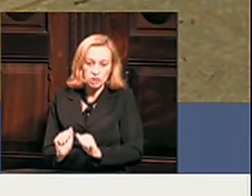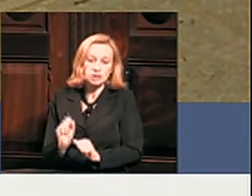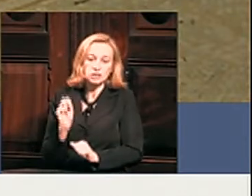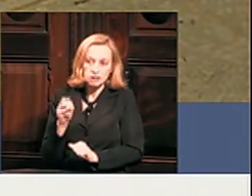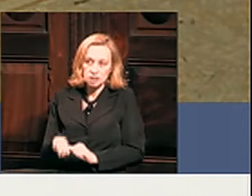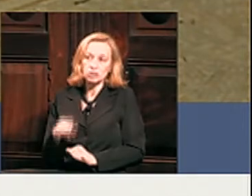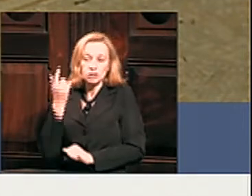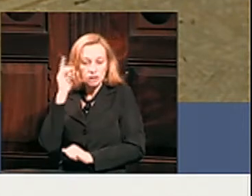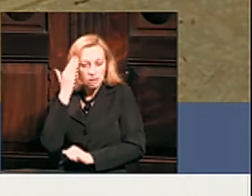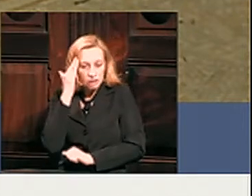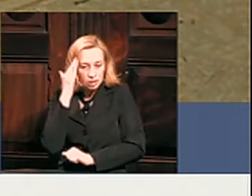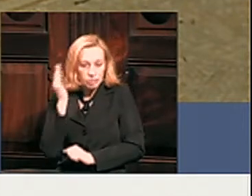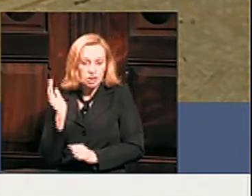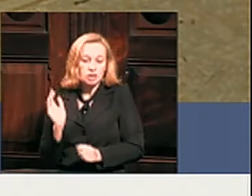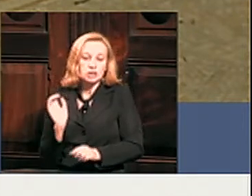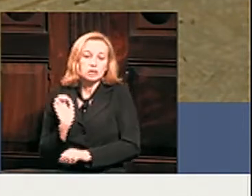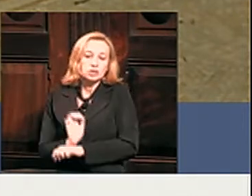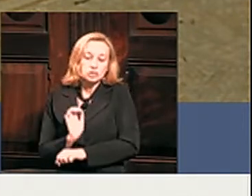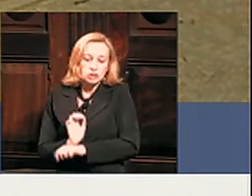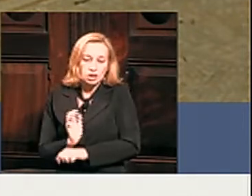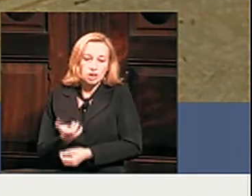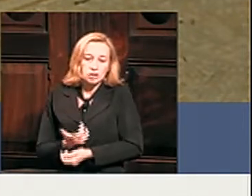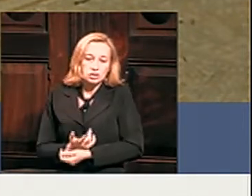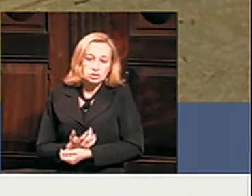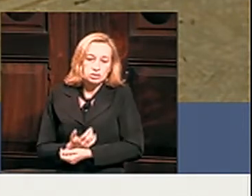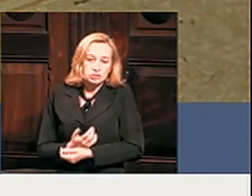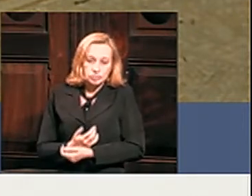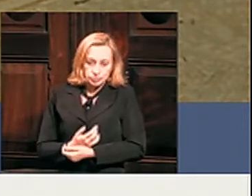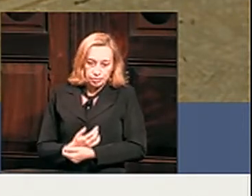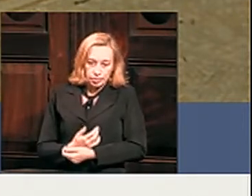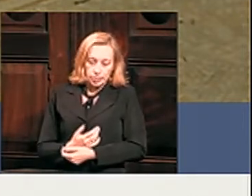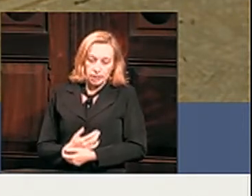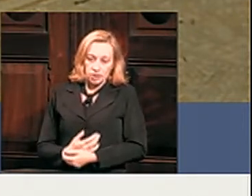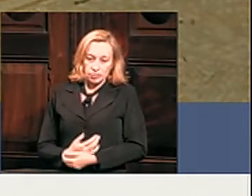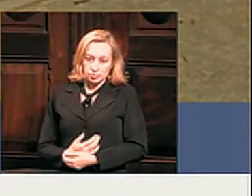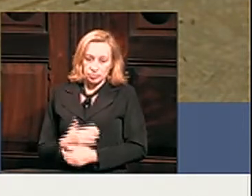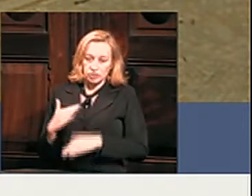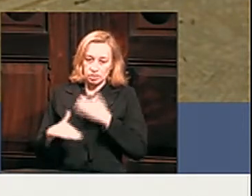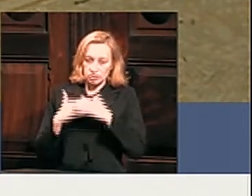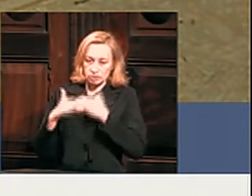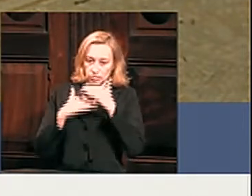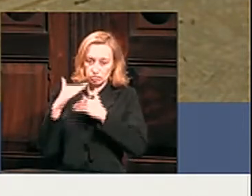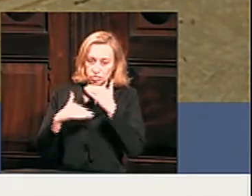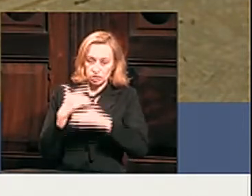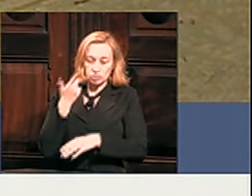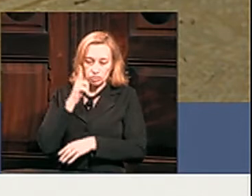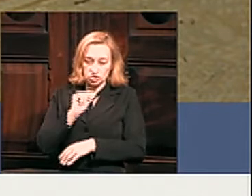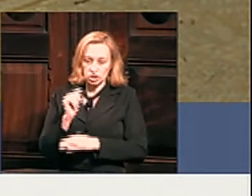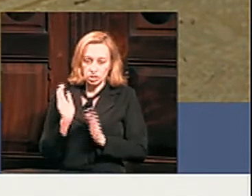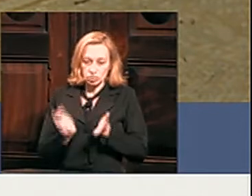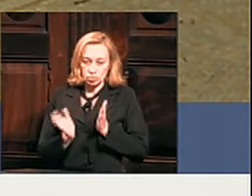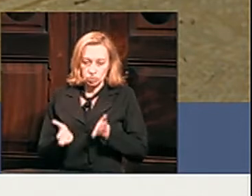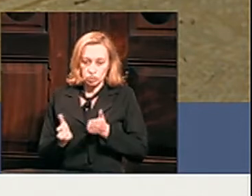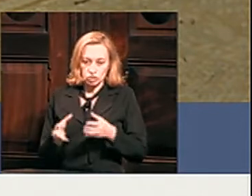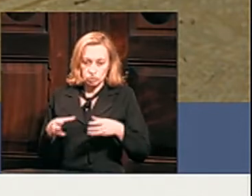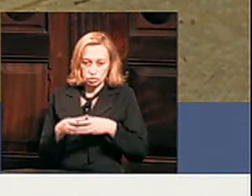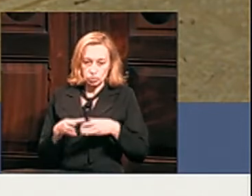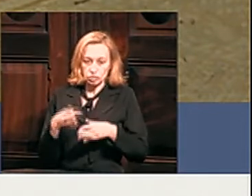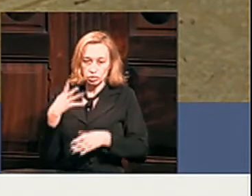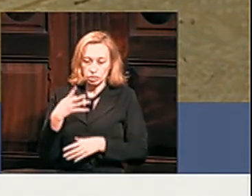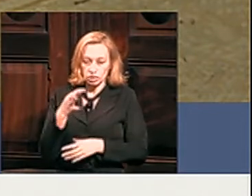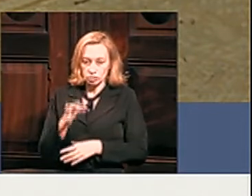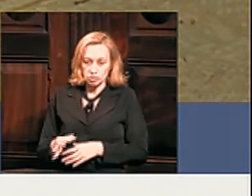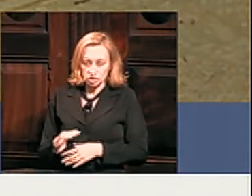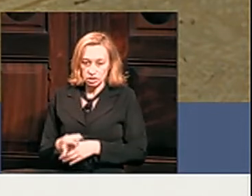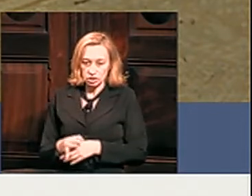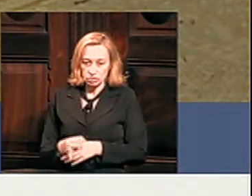um entendimento a favor do estado, com todos cedendo em benefício de um grande avanço que foi conquistado hoje na redução de 4 pontos percentuais